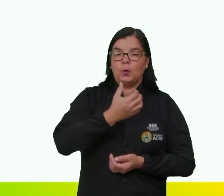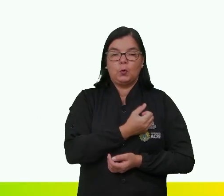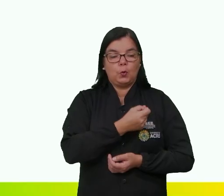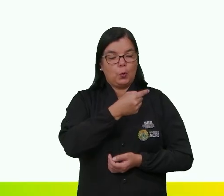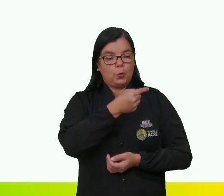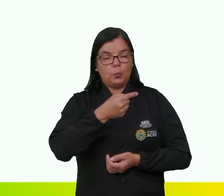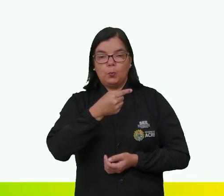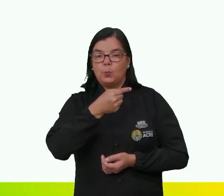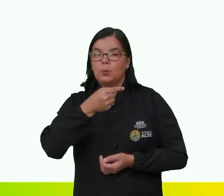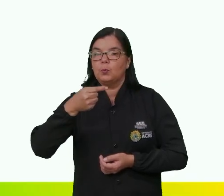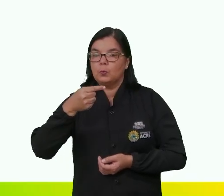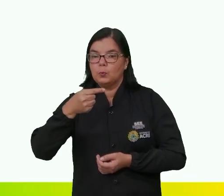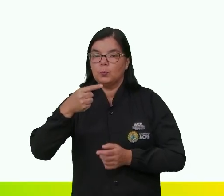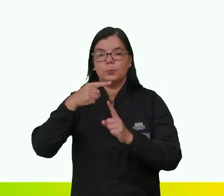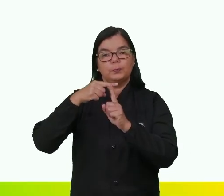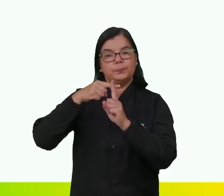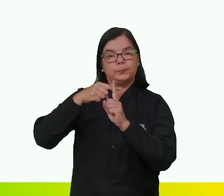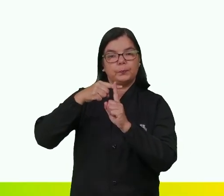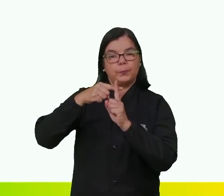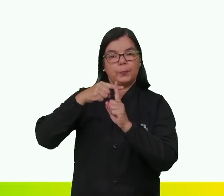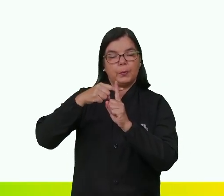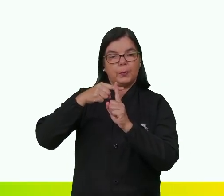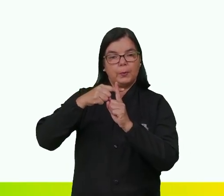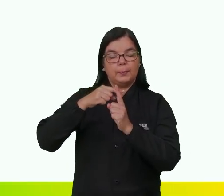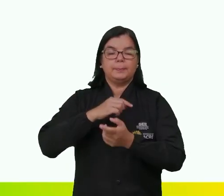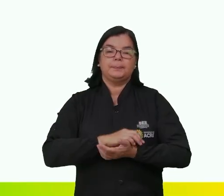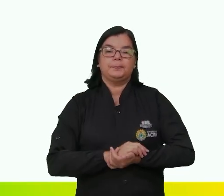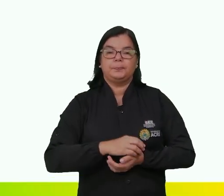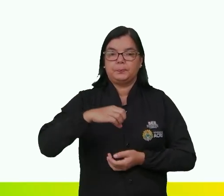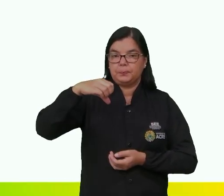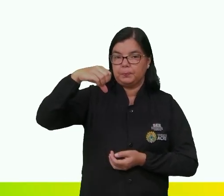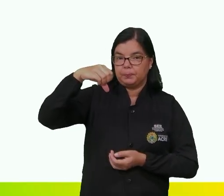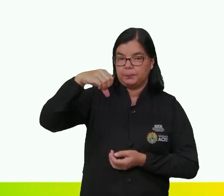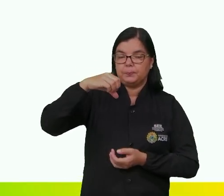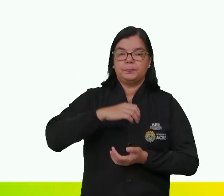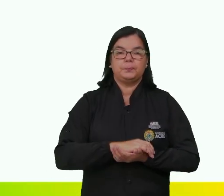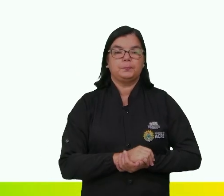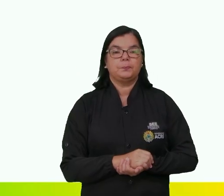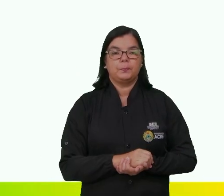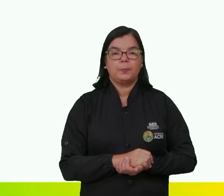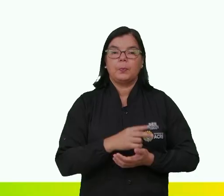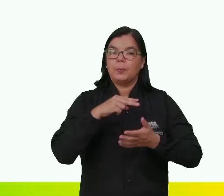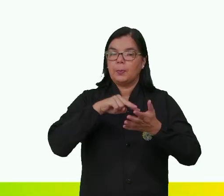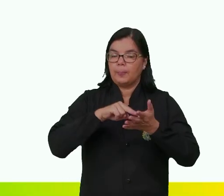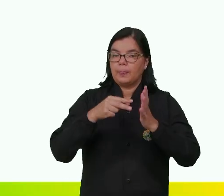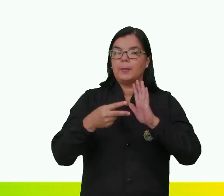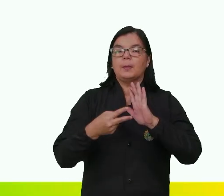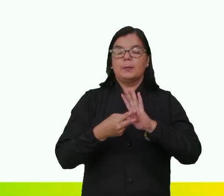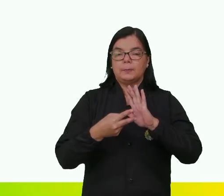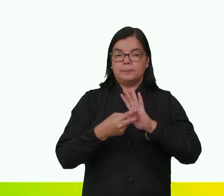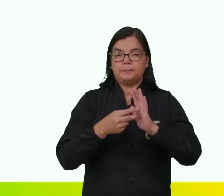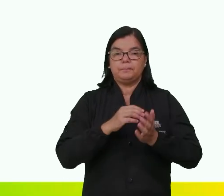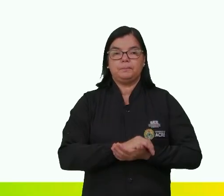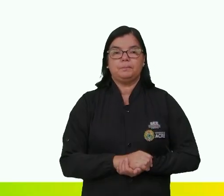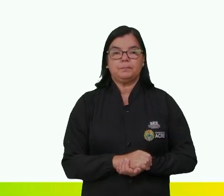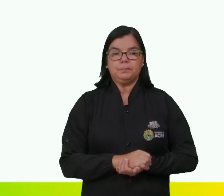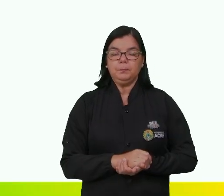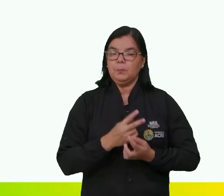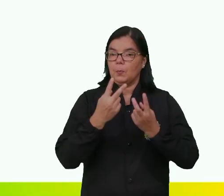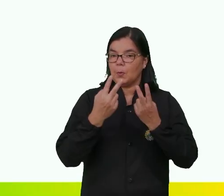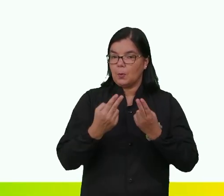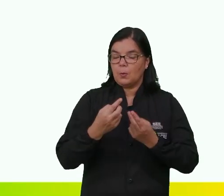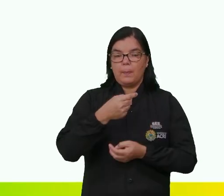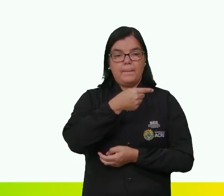negativo vezes número negativo é positivo, então 3 vezes 3 é 9, então significa isso. Do mesmo